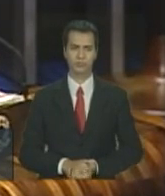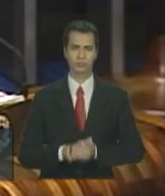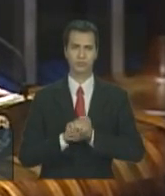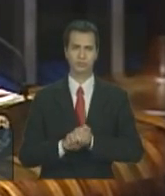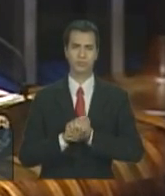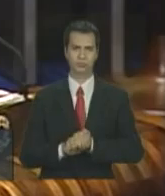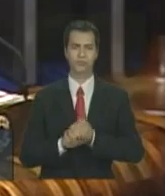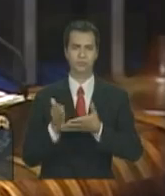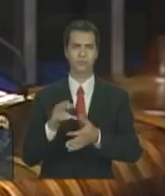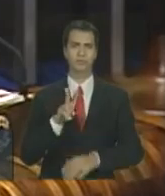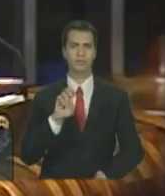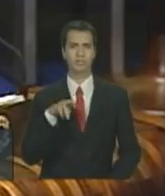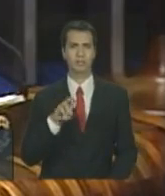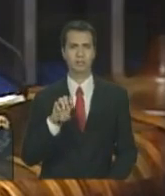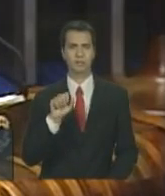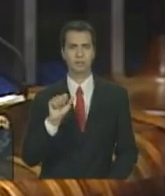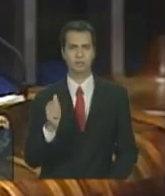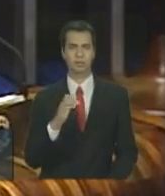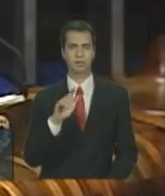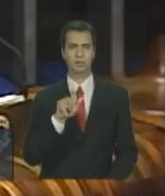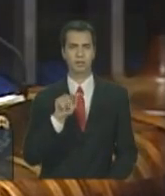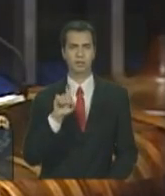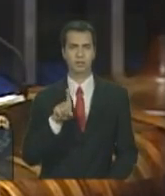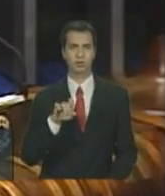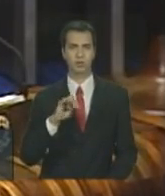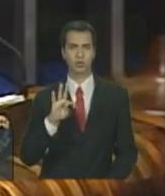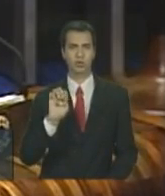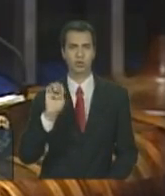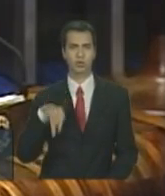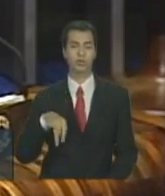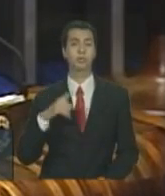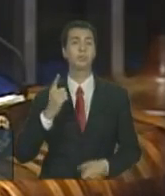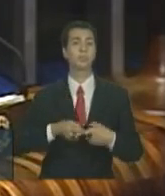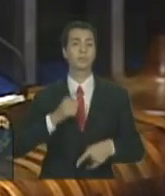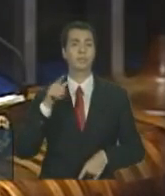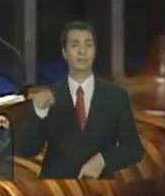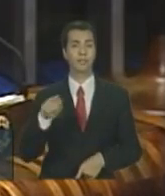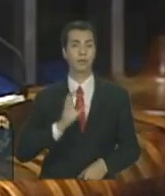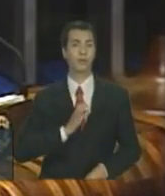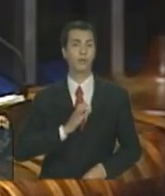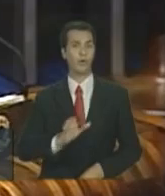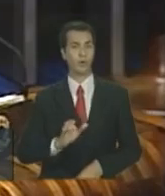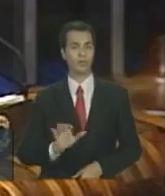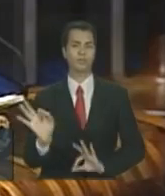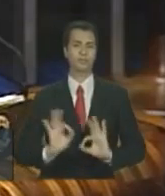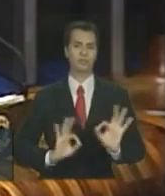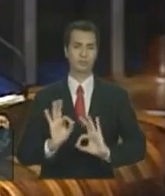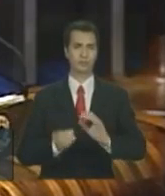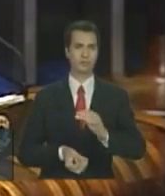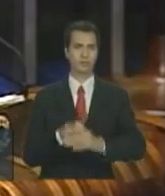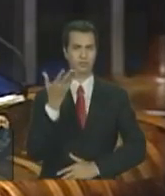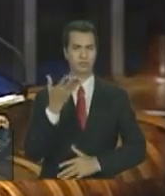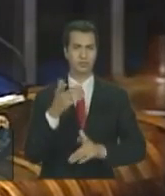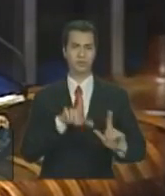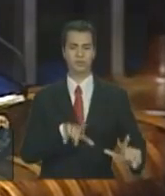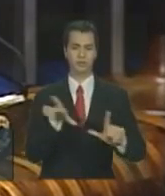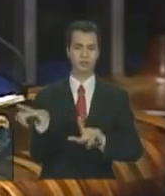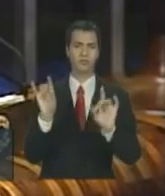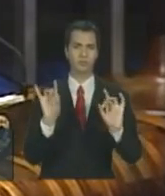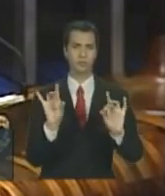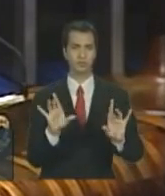Vanessa Graziottin, primeiro, pelo fato dela coordenar esse prêmio. Então, nós temos de cumprimentar e agradecer